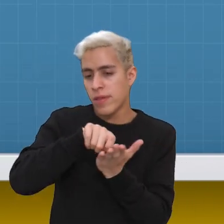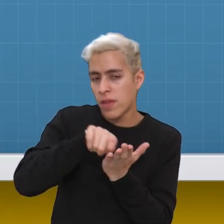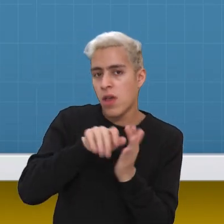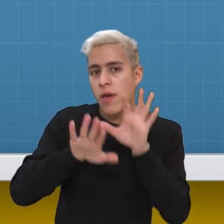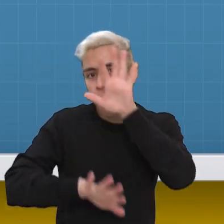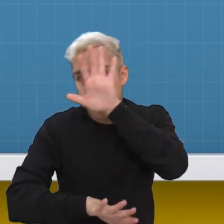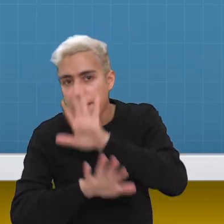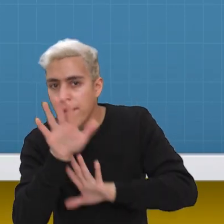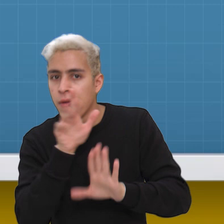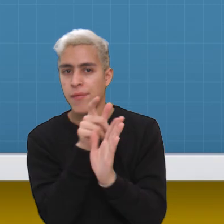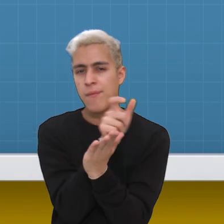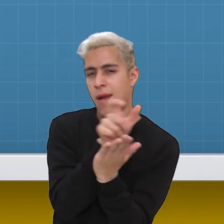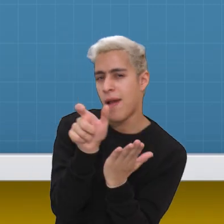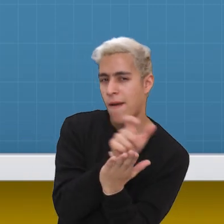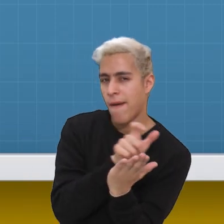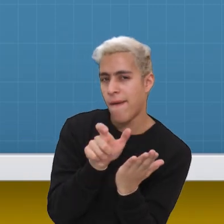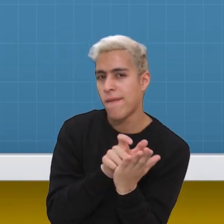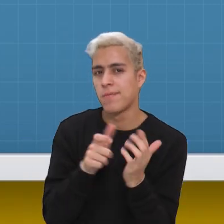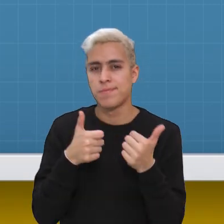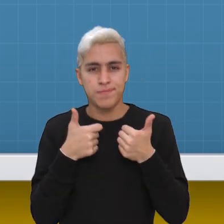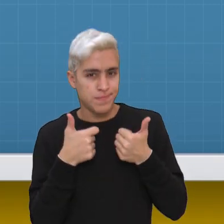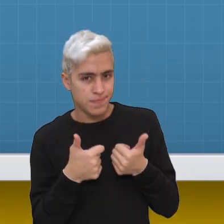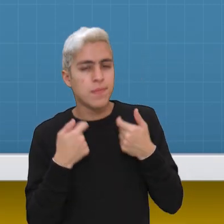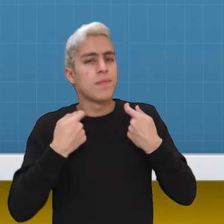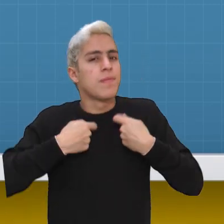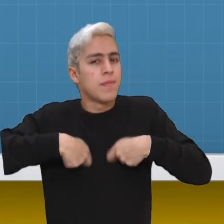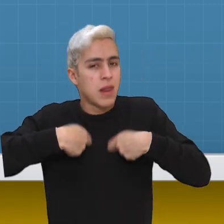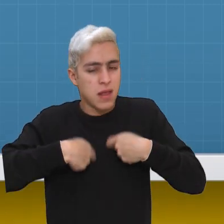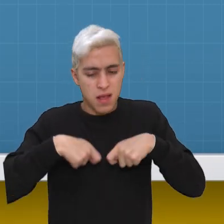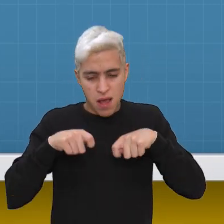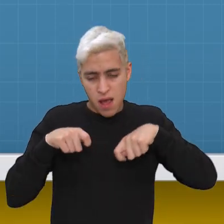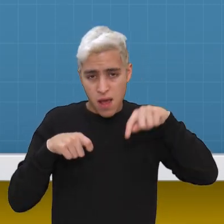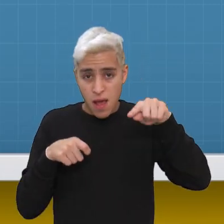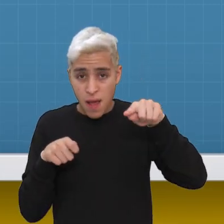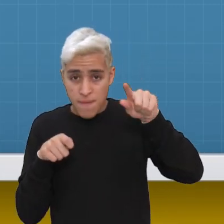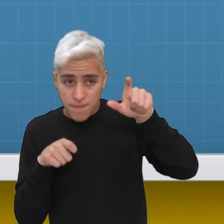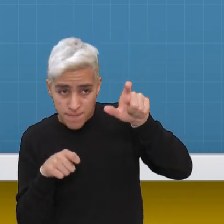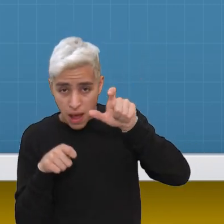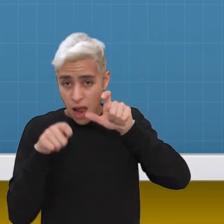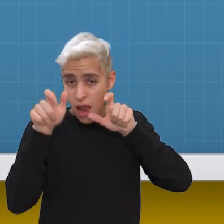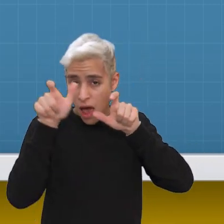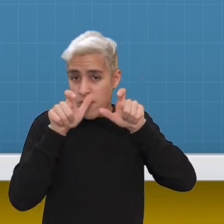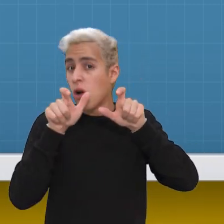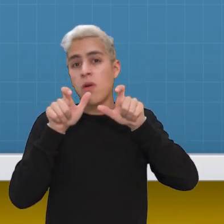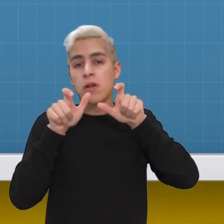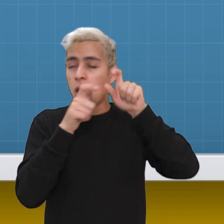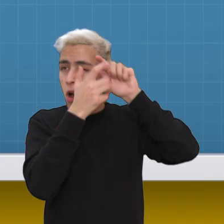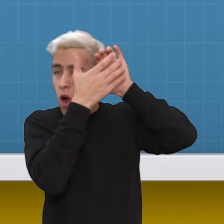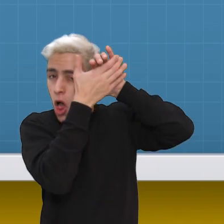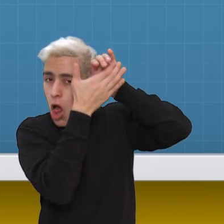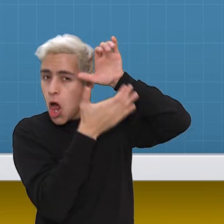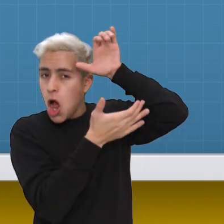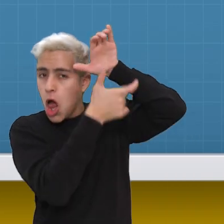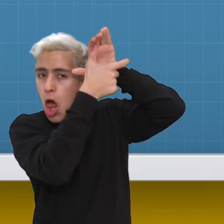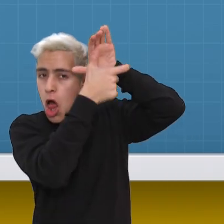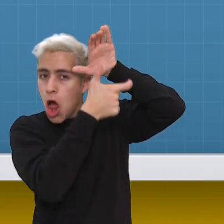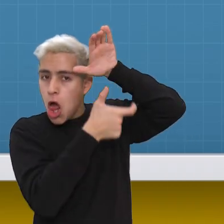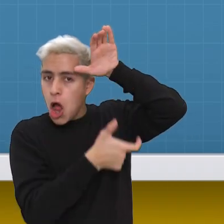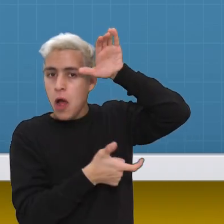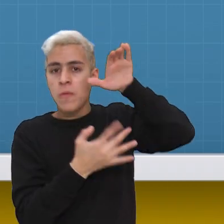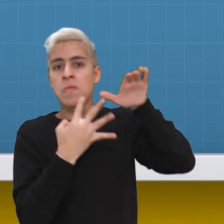tomar cuidado com a escrita, tomar cuidado com as palavras e ter muitas palavras no nosso acervo